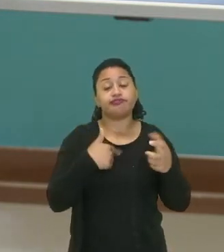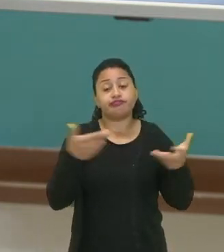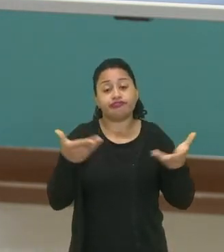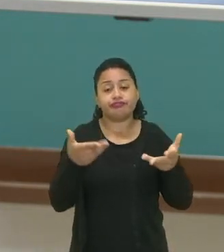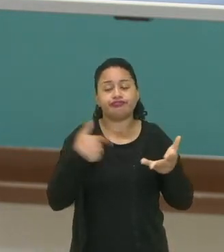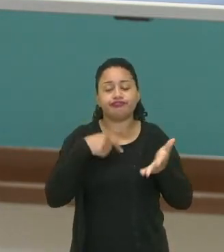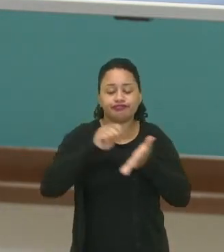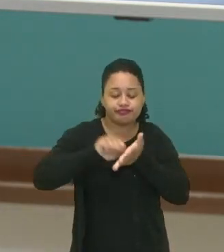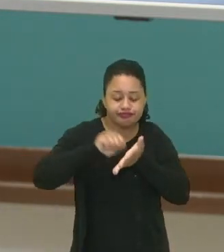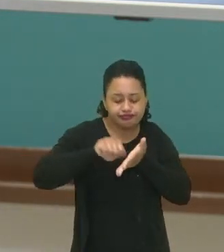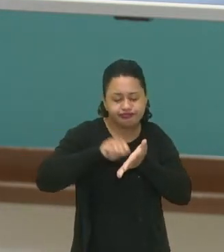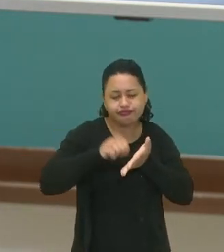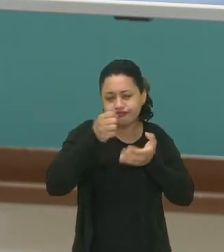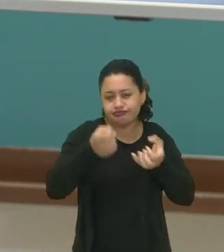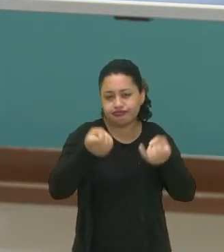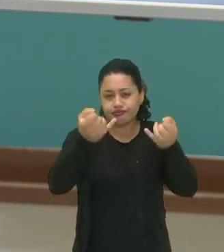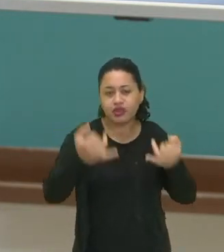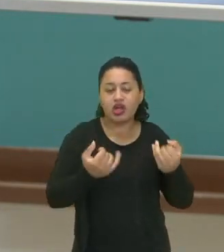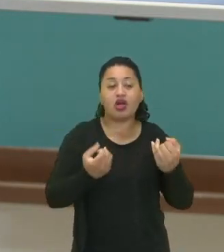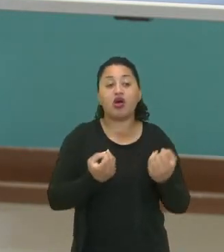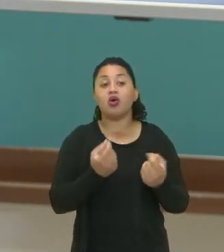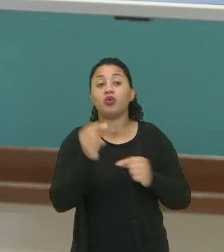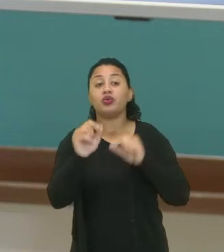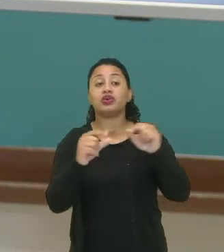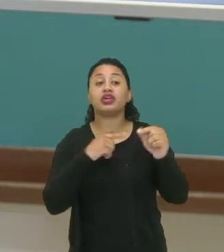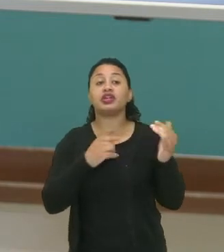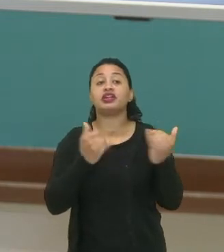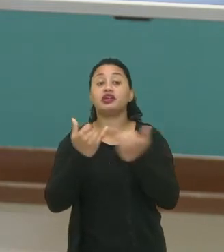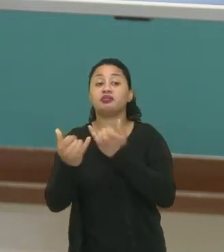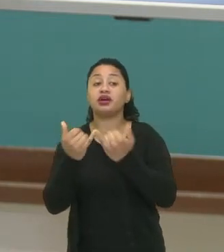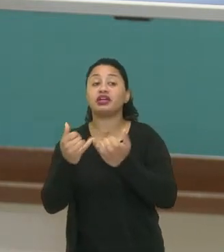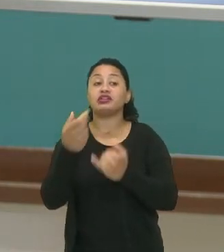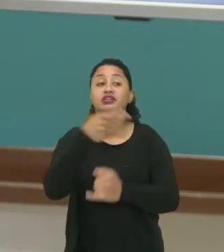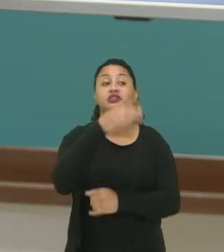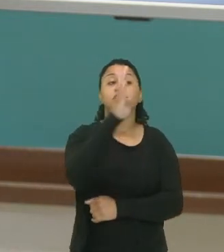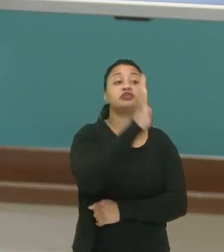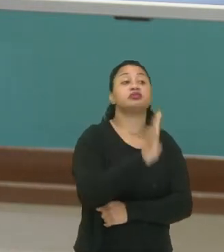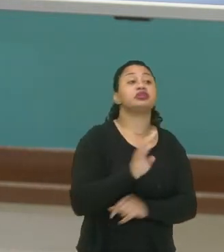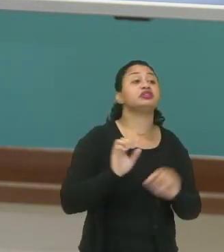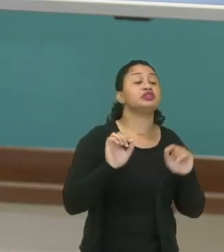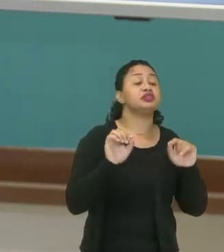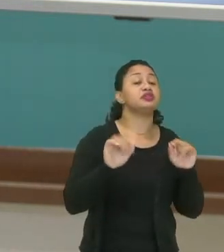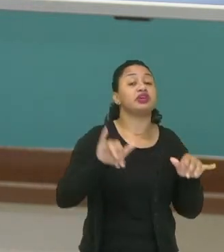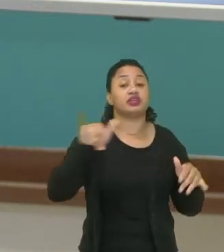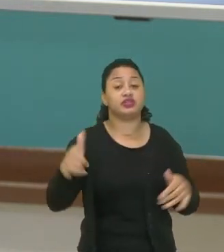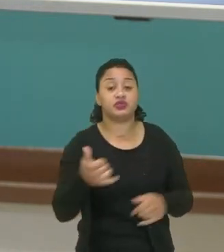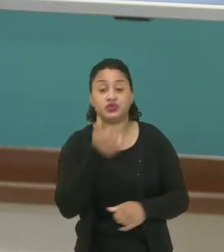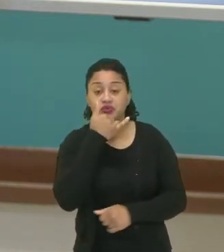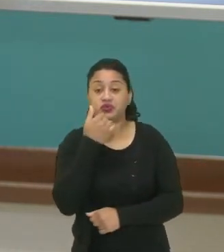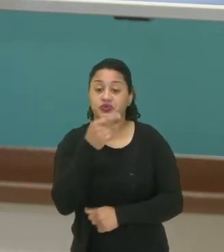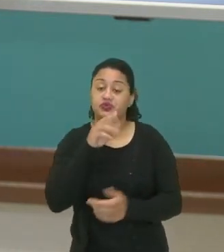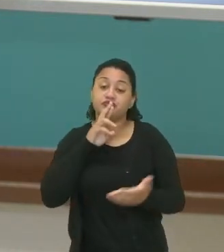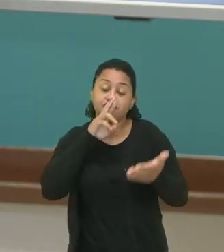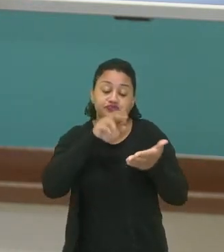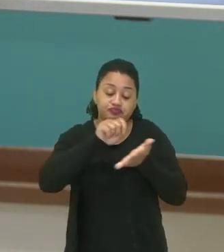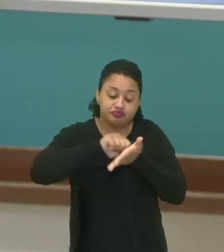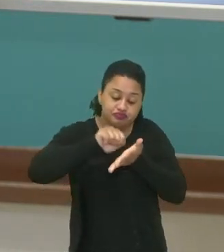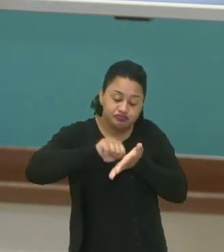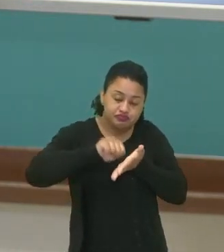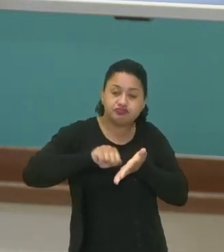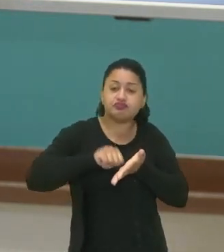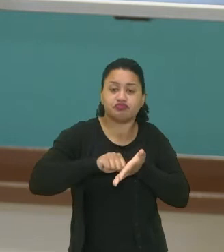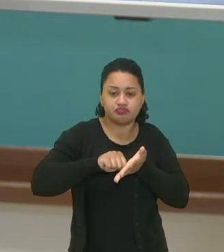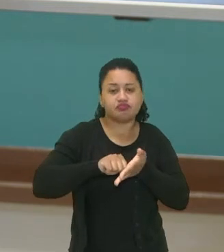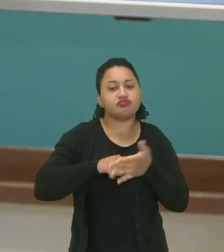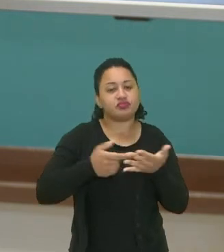palavras, quais semelhanças climáticas a África possui com o Brasil. Então justifique daí a sua resposta. Então,